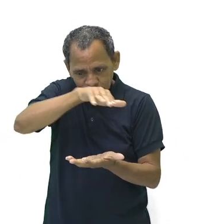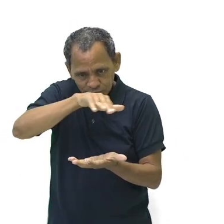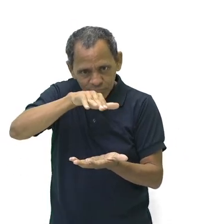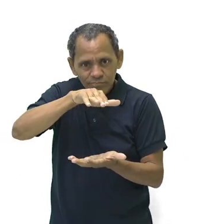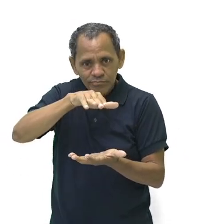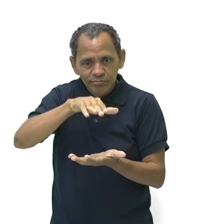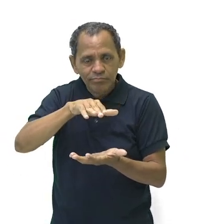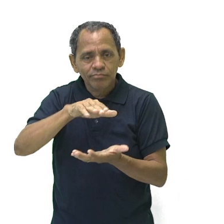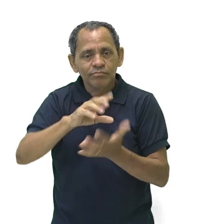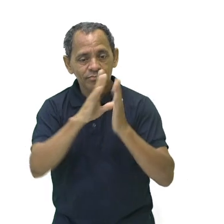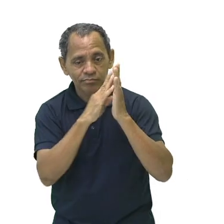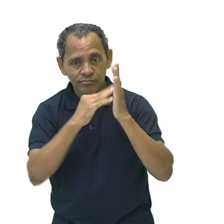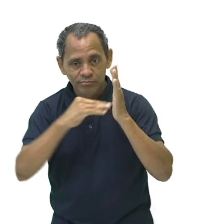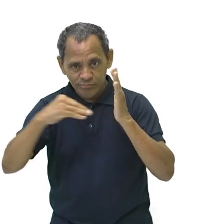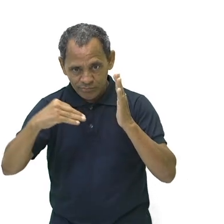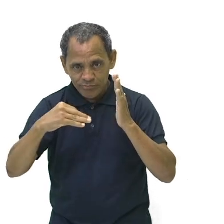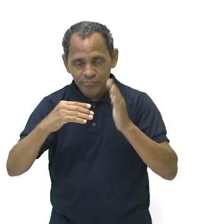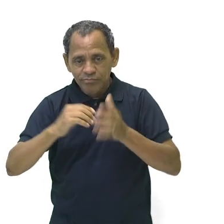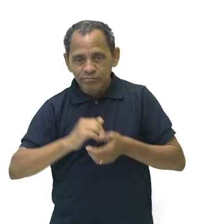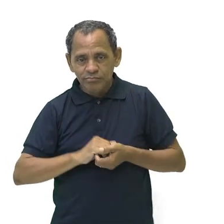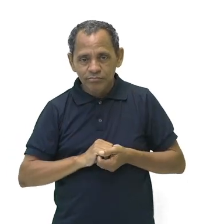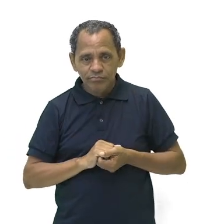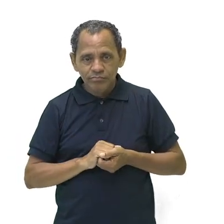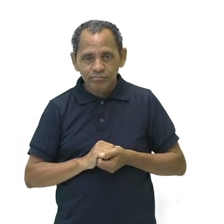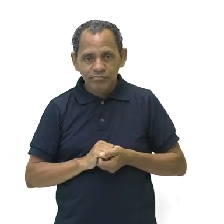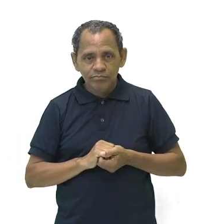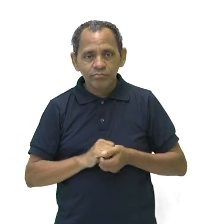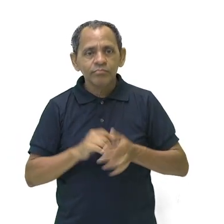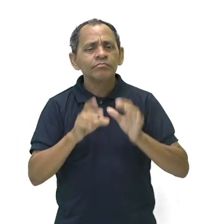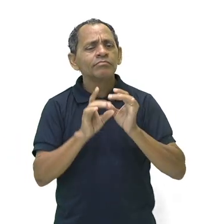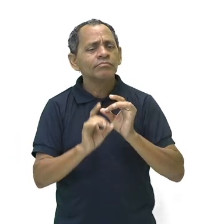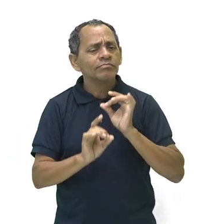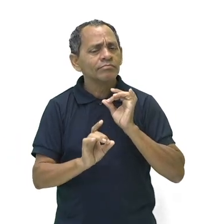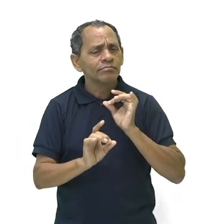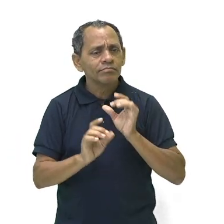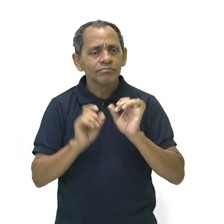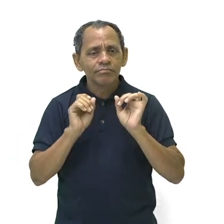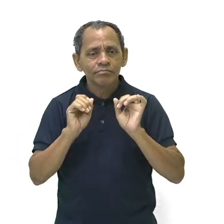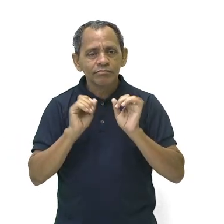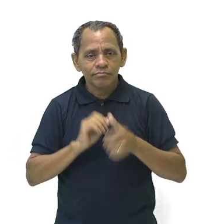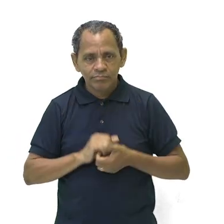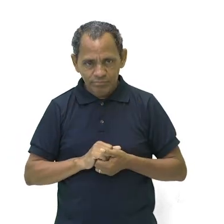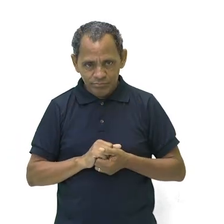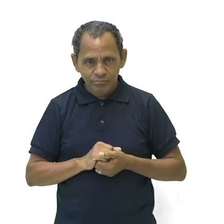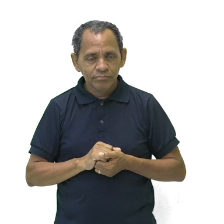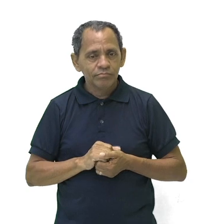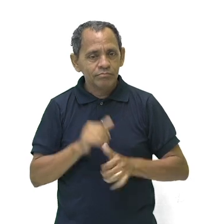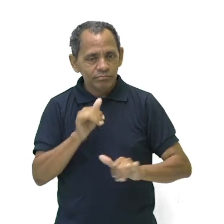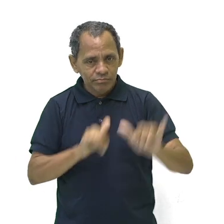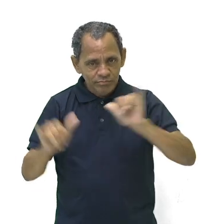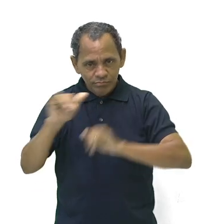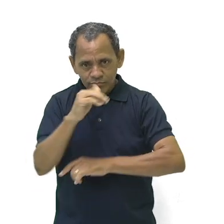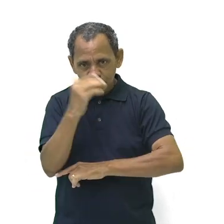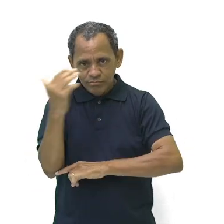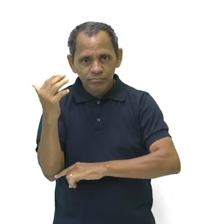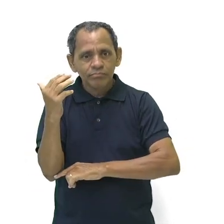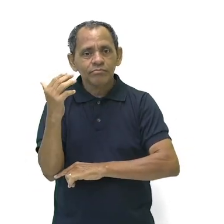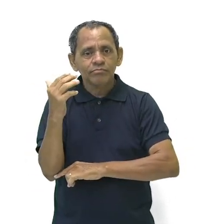agentes mutagênicos. E no detalhamento nós temos química ambiental,